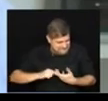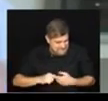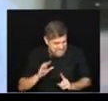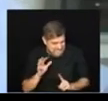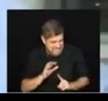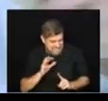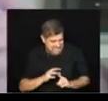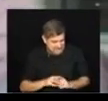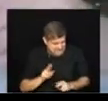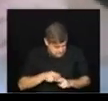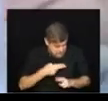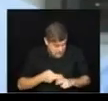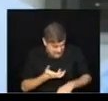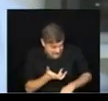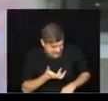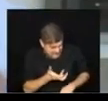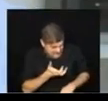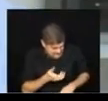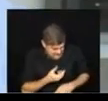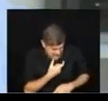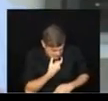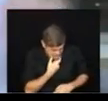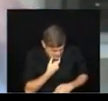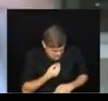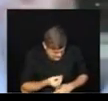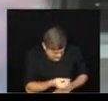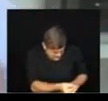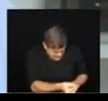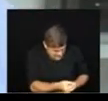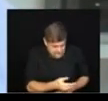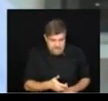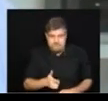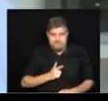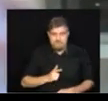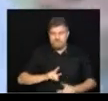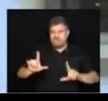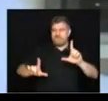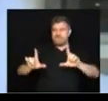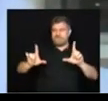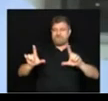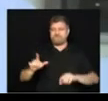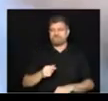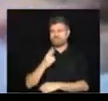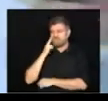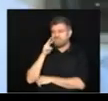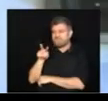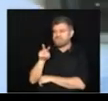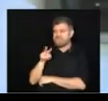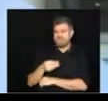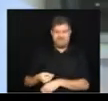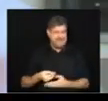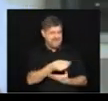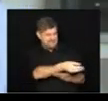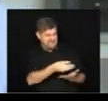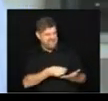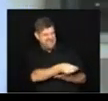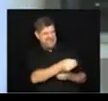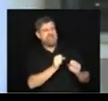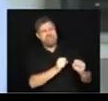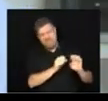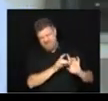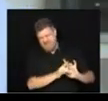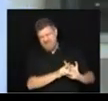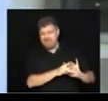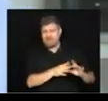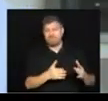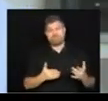de chocolate, de biscoito. Então, quer comer vendo televisão? Ah, mas eu trouxe aí para o Joãozinho, para a Mariazinha.